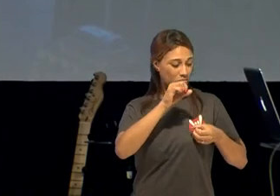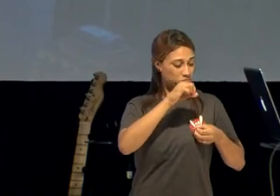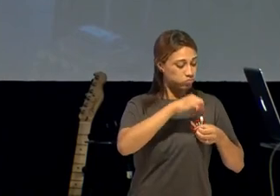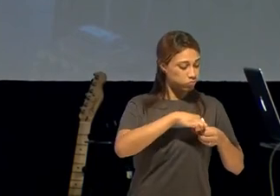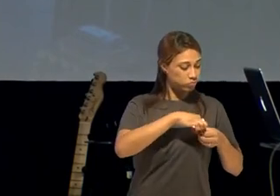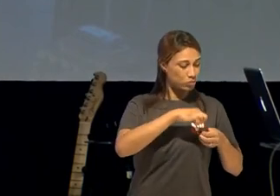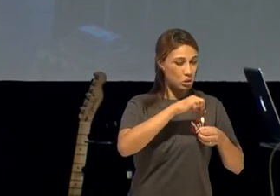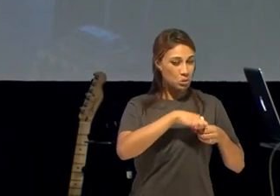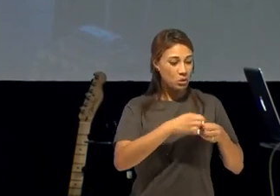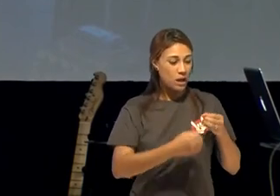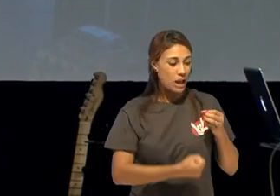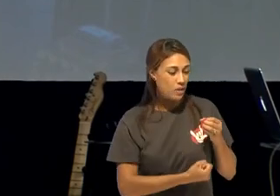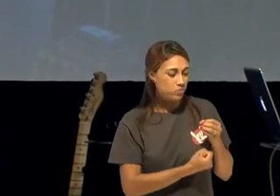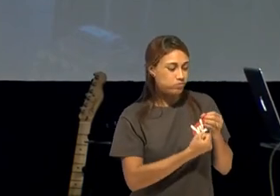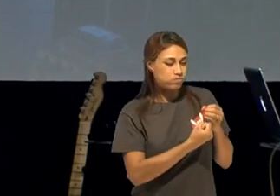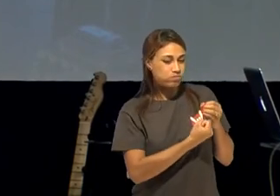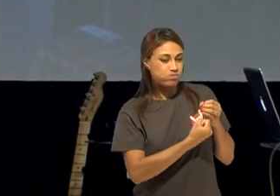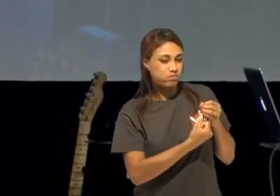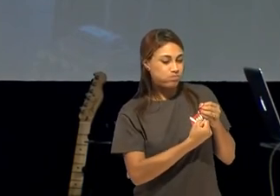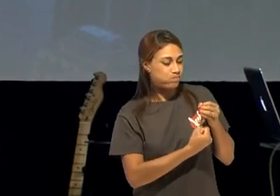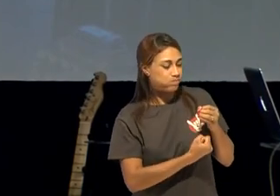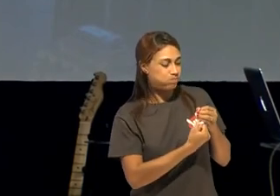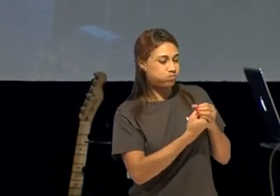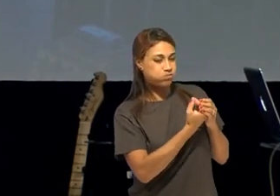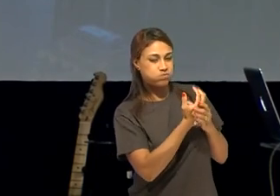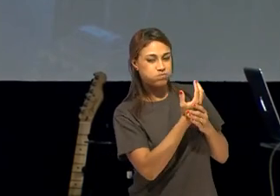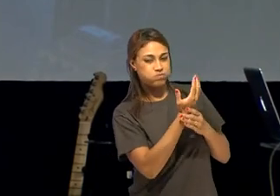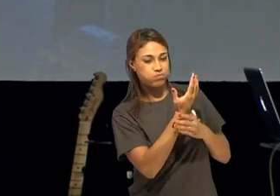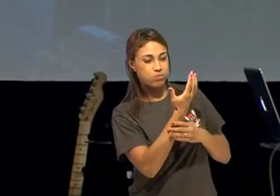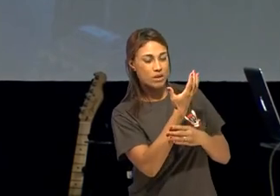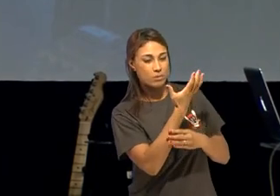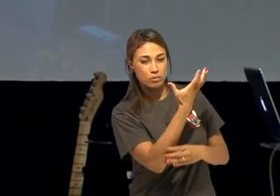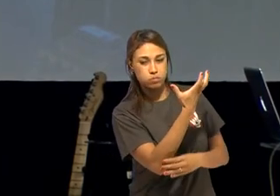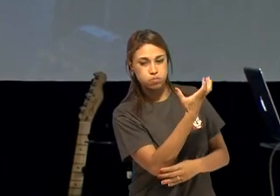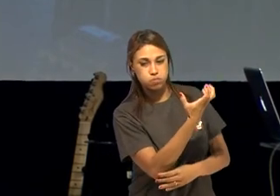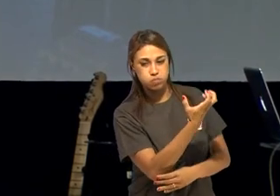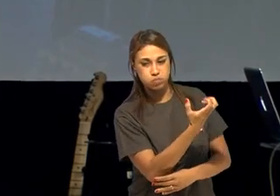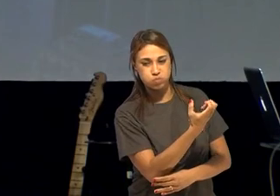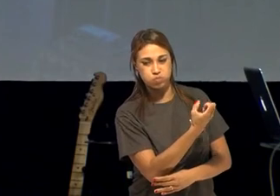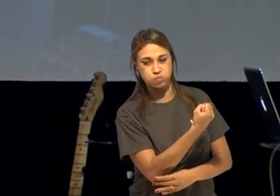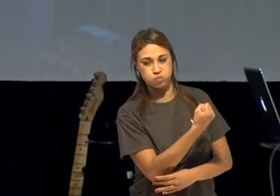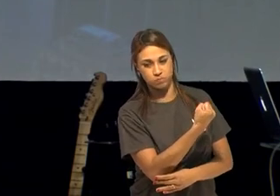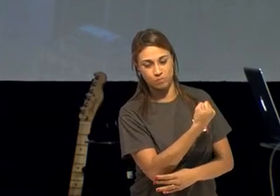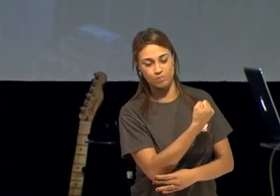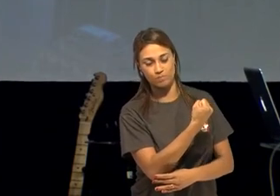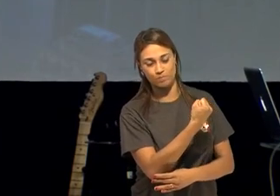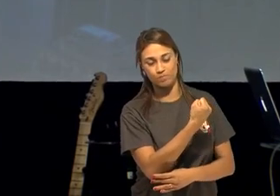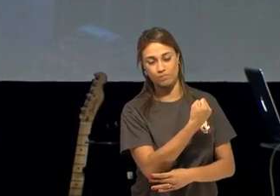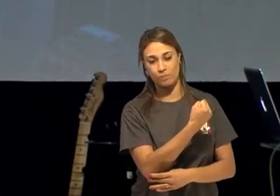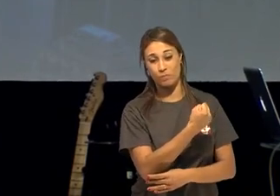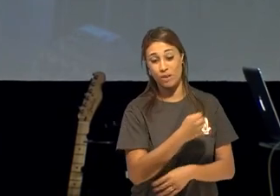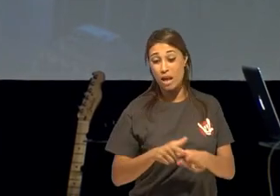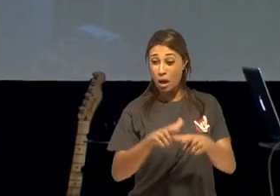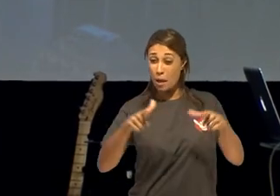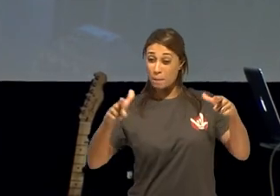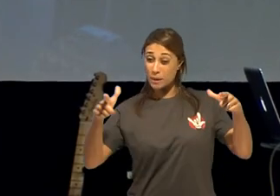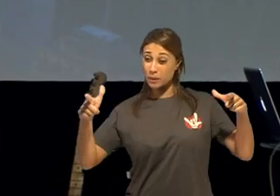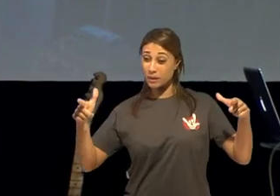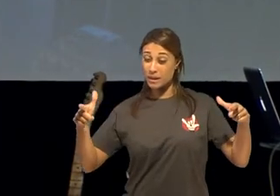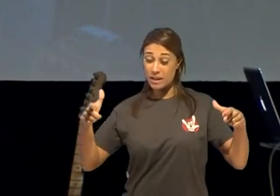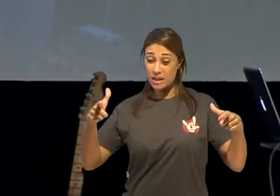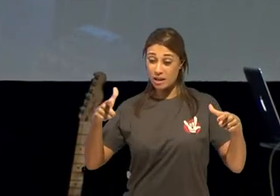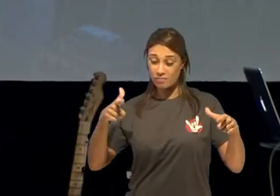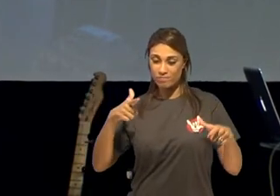não pode dar frutos, porque o solo não está pronto. Pai, a verdade é que na maioria das vezes é o nosso